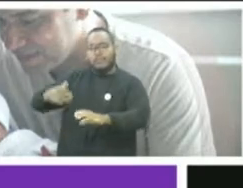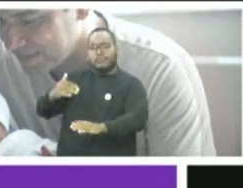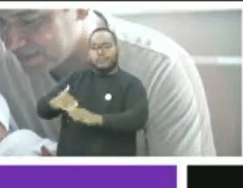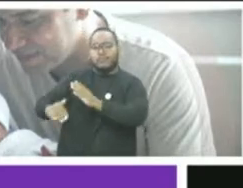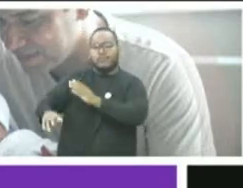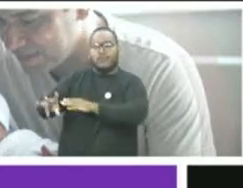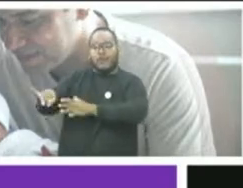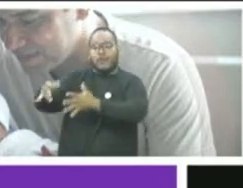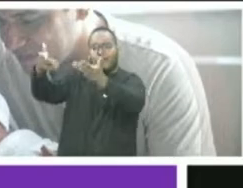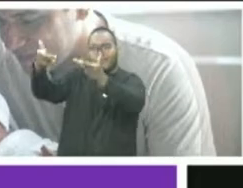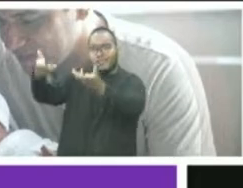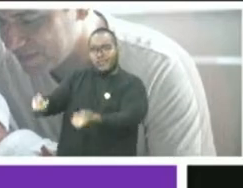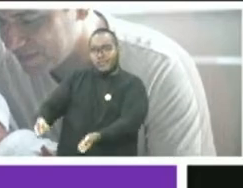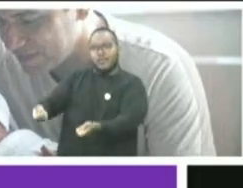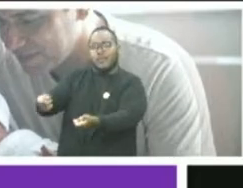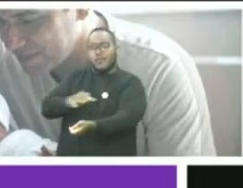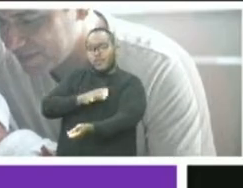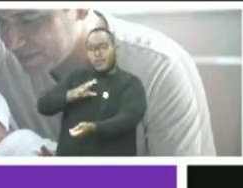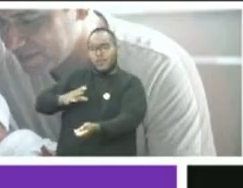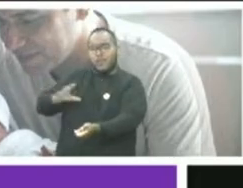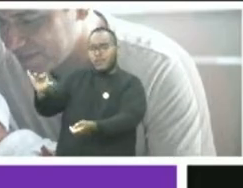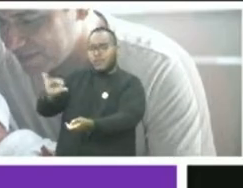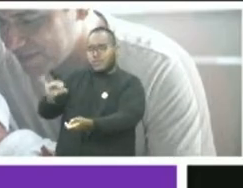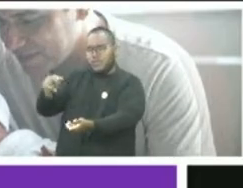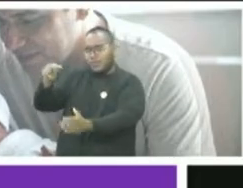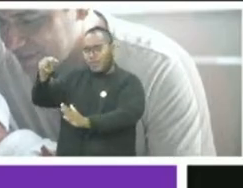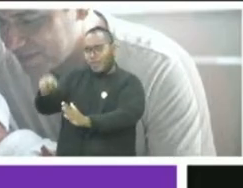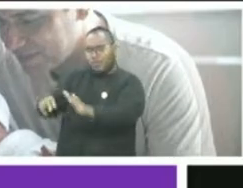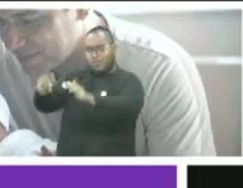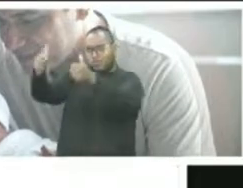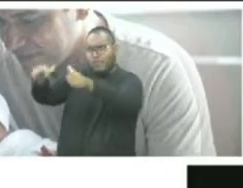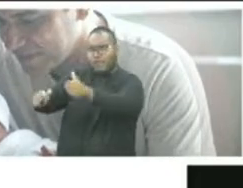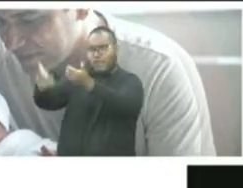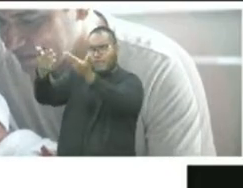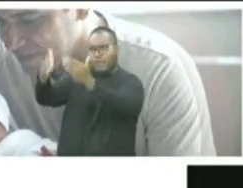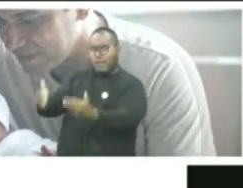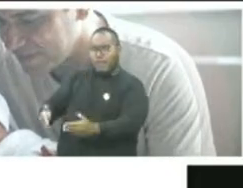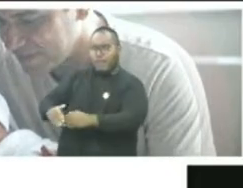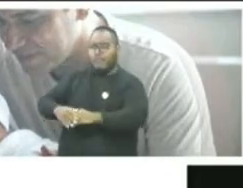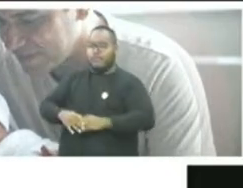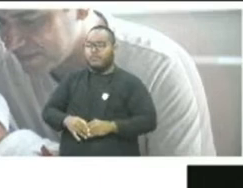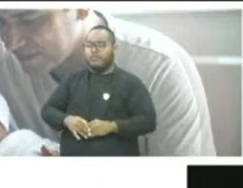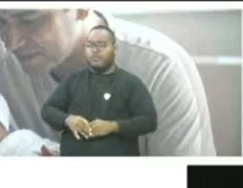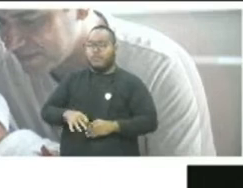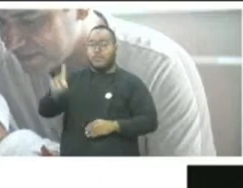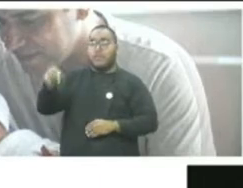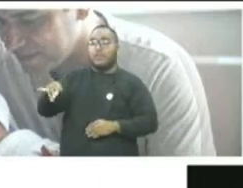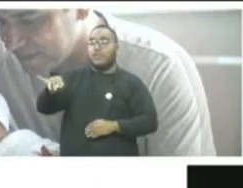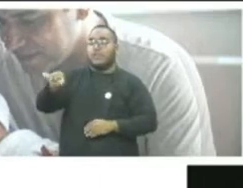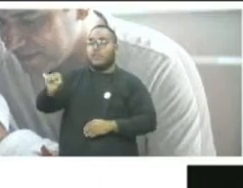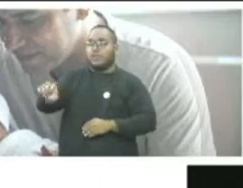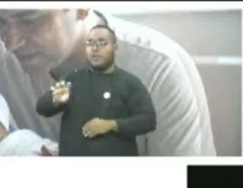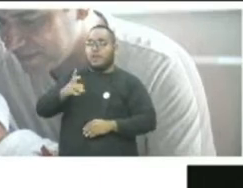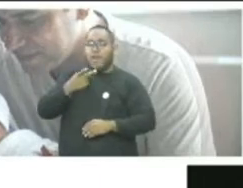científica. Pode passar. Denise, posso fazer um comentário? comentário? Claro, com